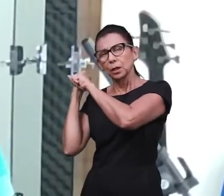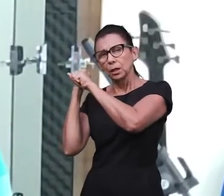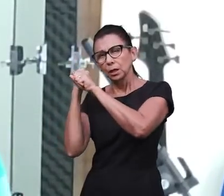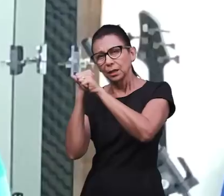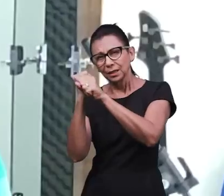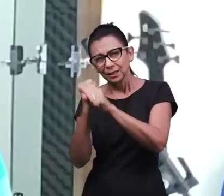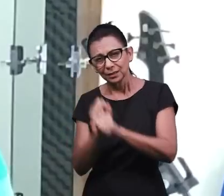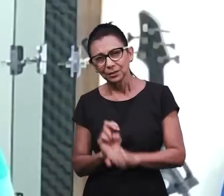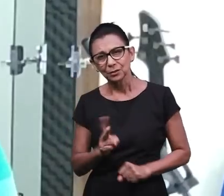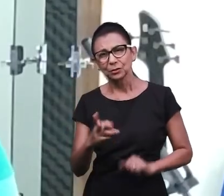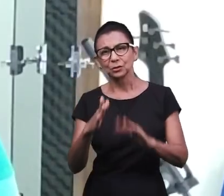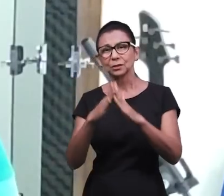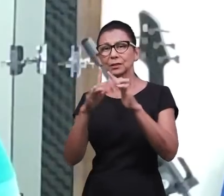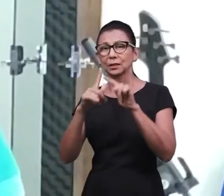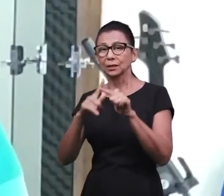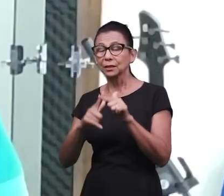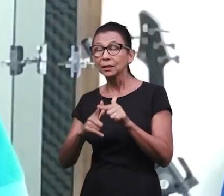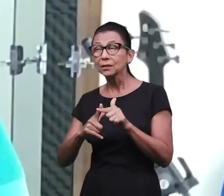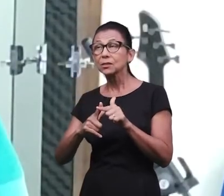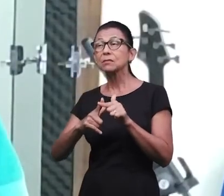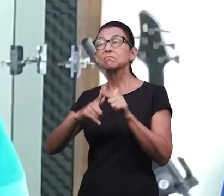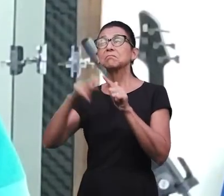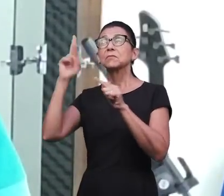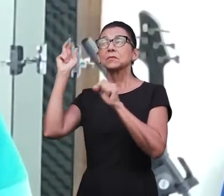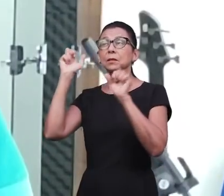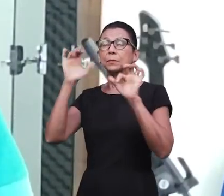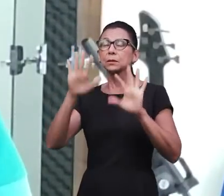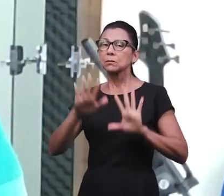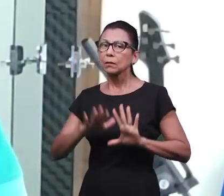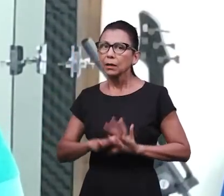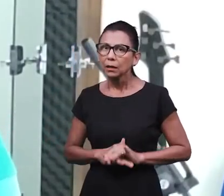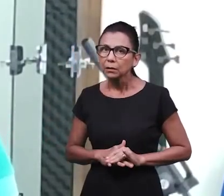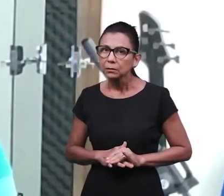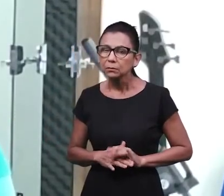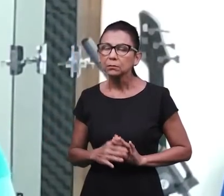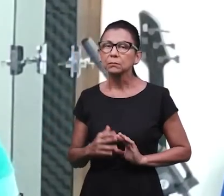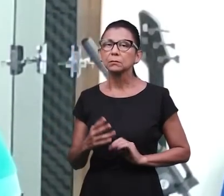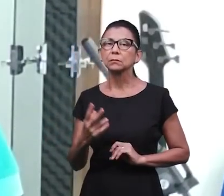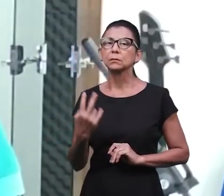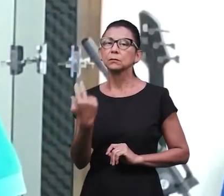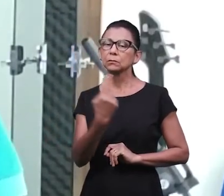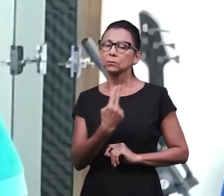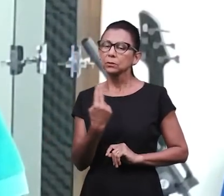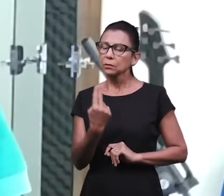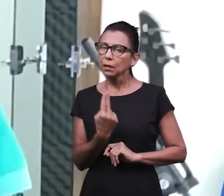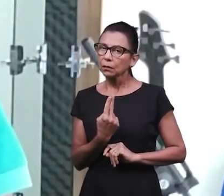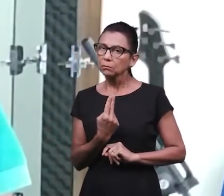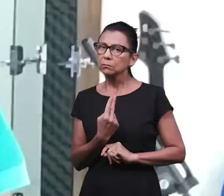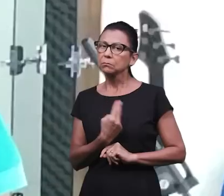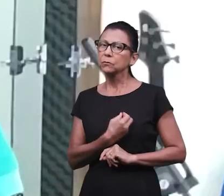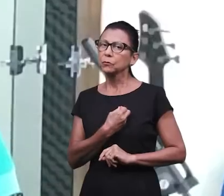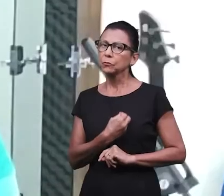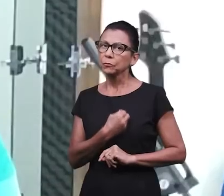e o Senhor tem nos abençoado grandemente, já tem usado as nossas vidas e nós, trabalhando nessa